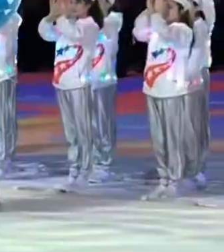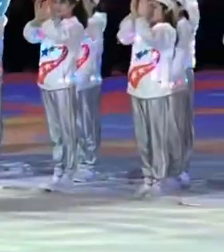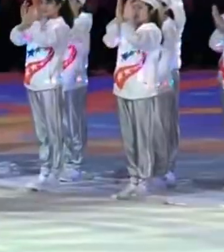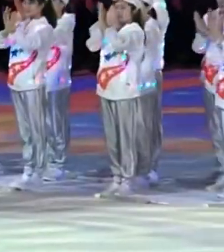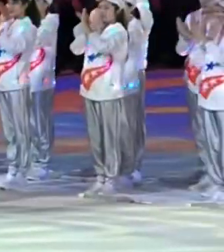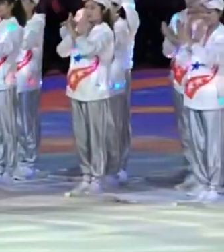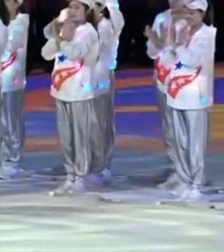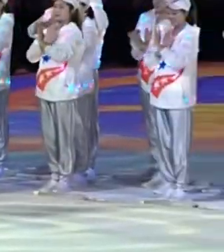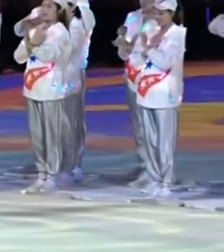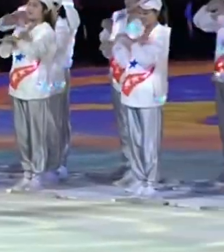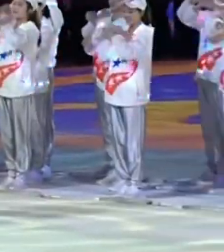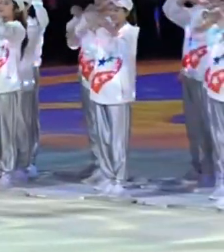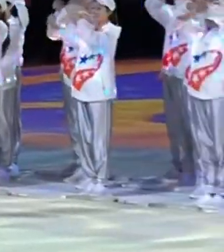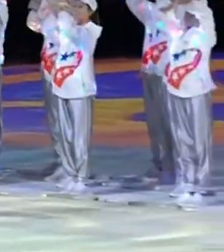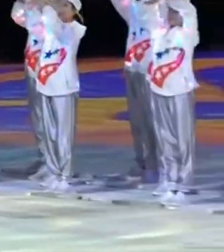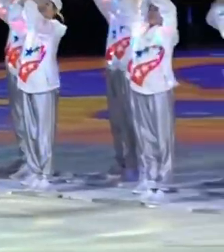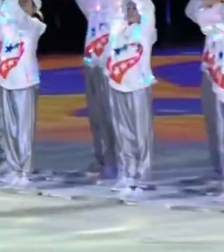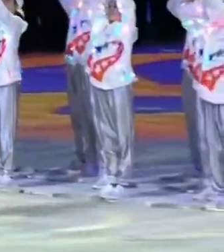Tchau.